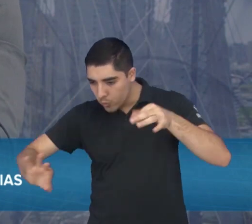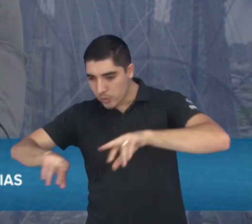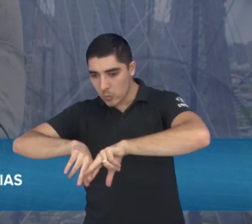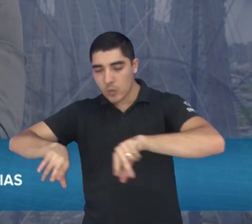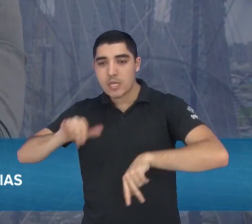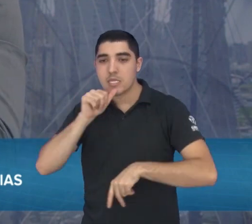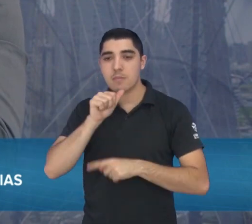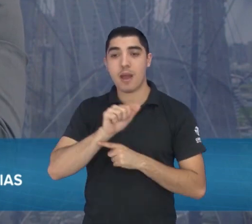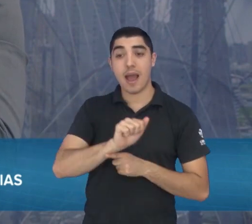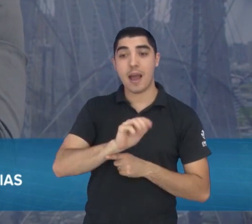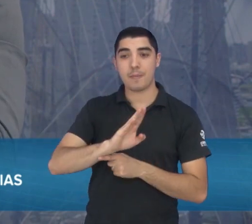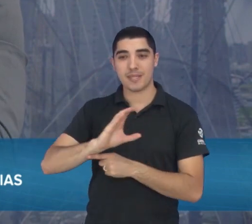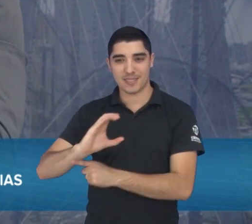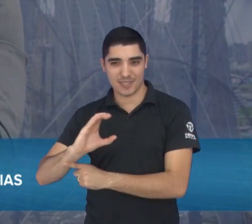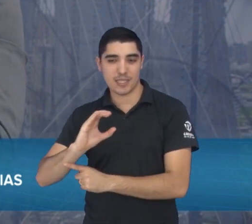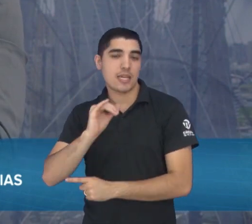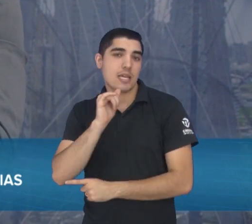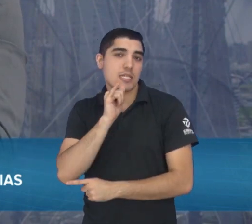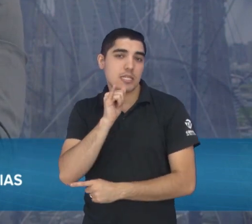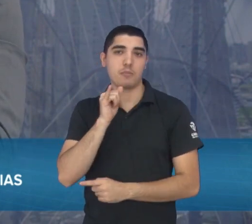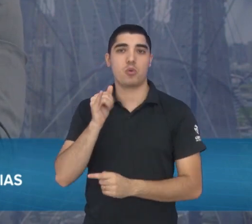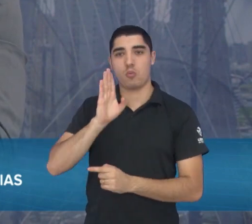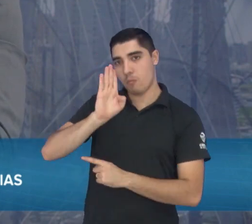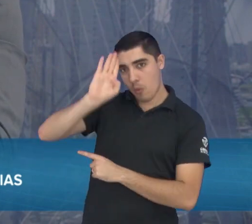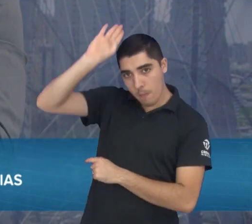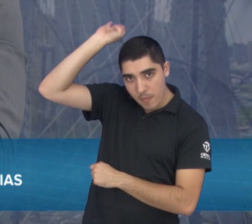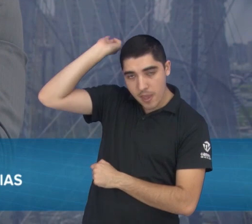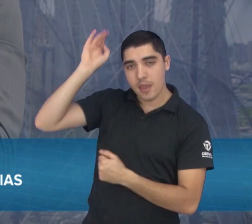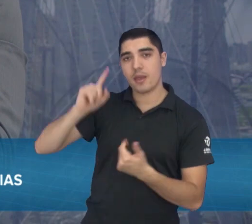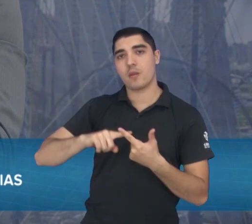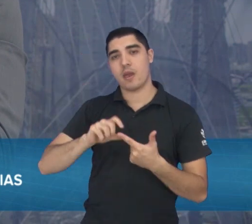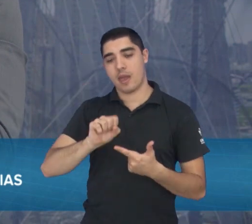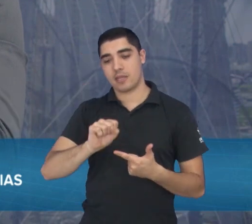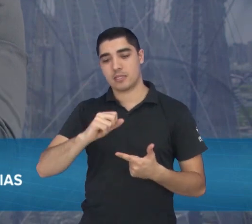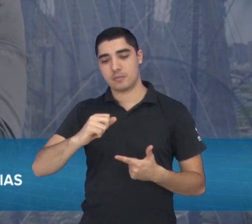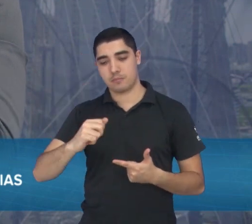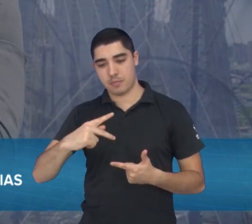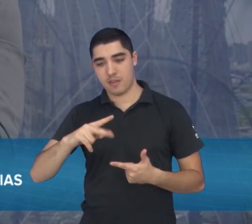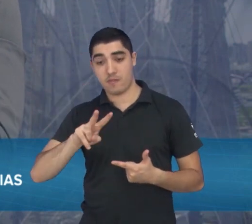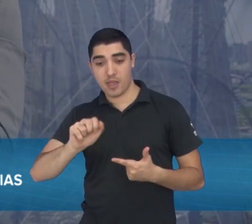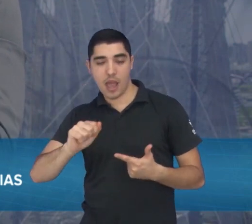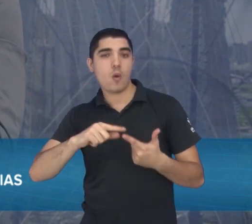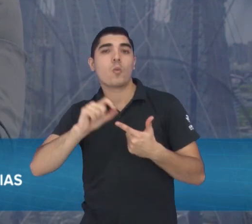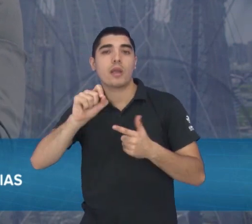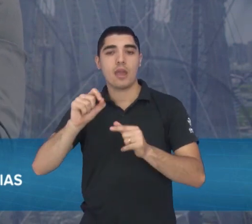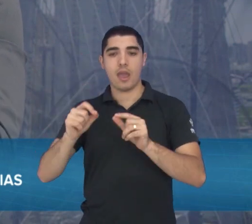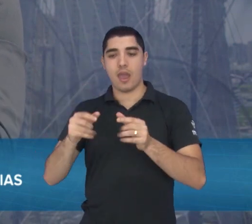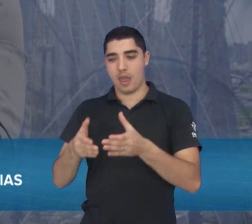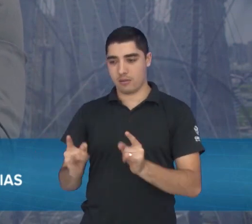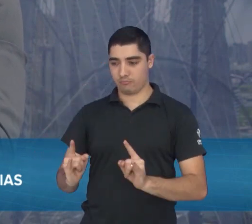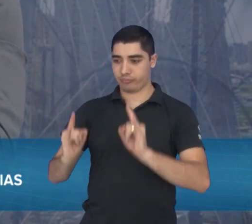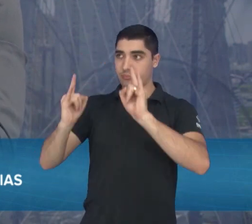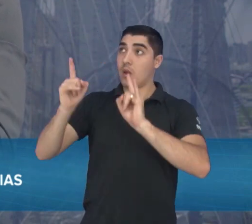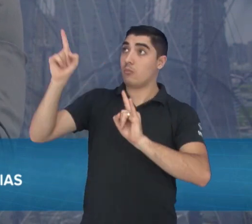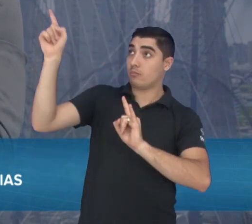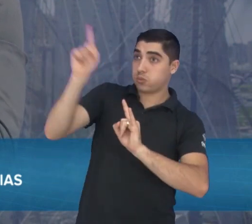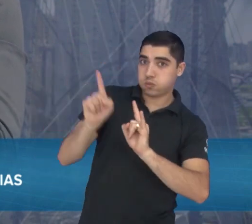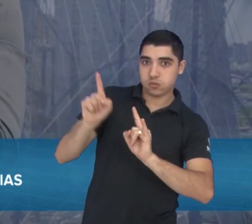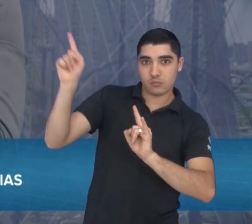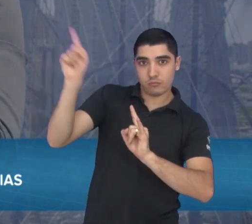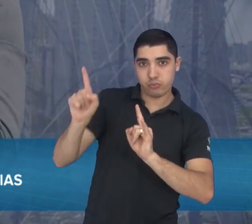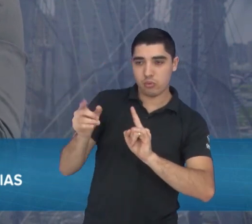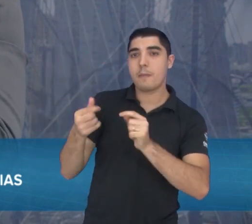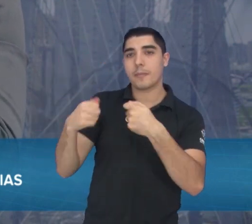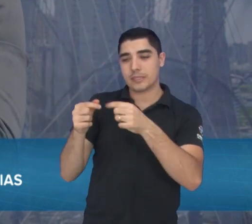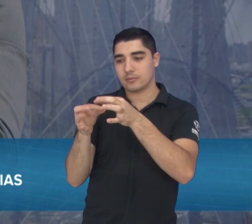AVCB, que é a Auto de Vistoria do Corpo de Bombeiros, seja o SPDA, que é a questão dos para-raios, seja a questão da conservação da edificação,